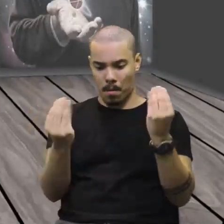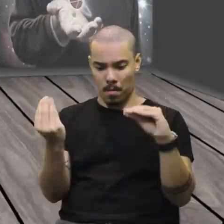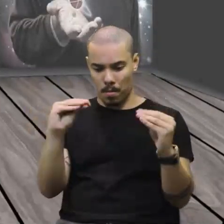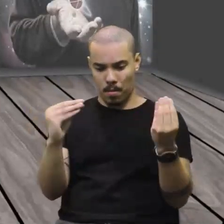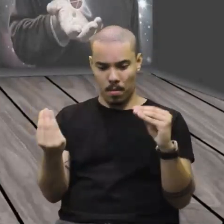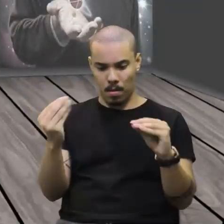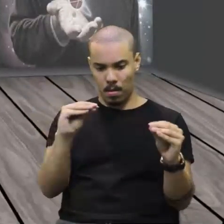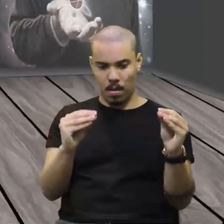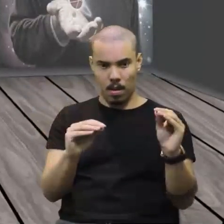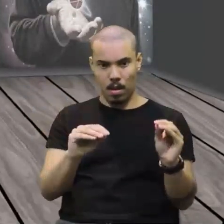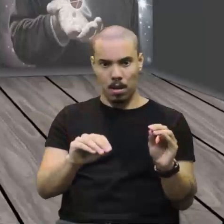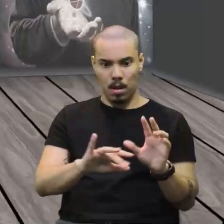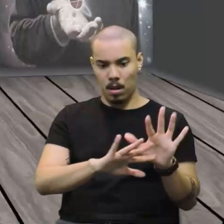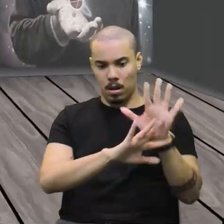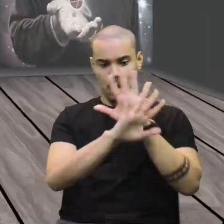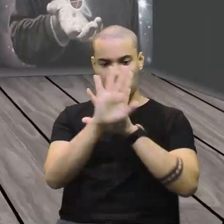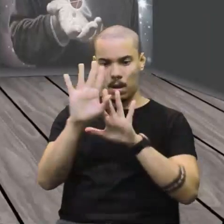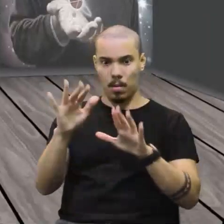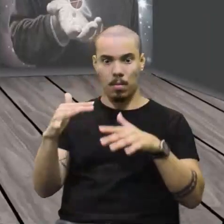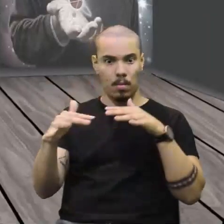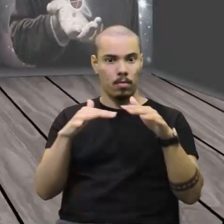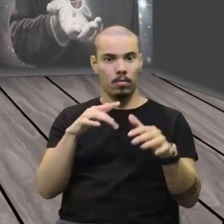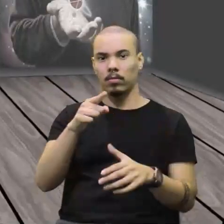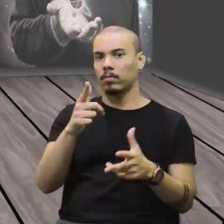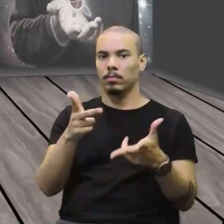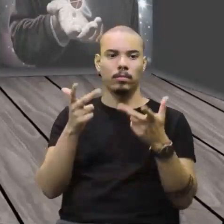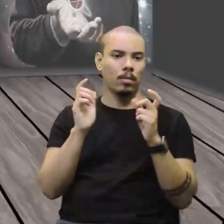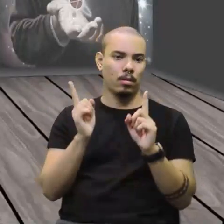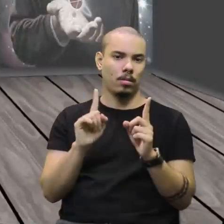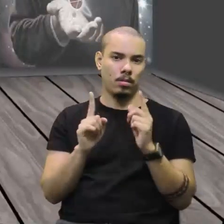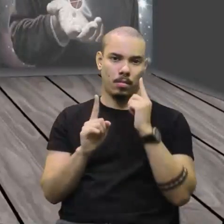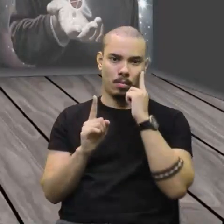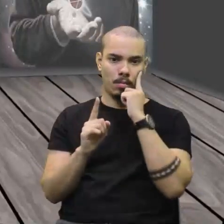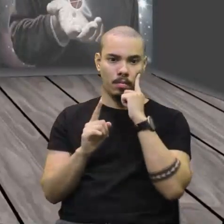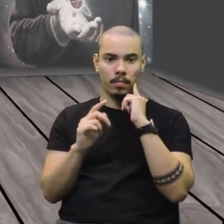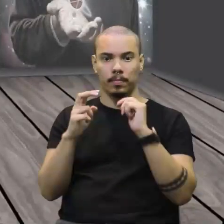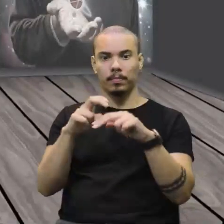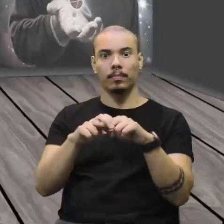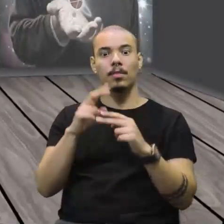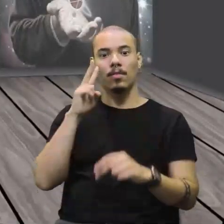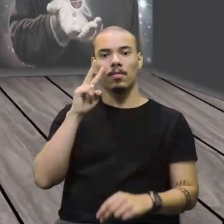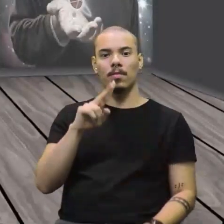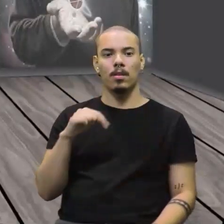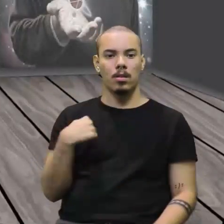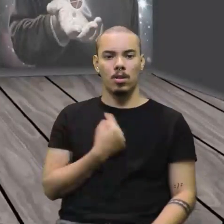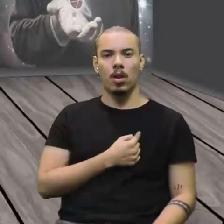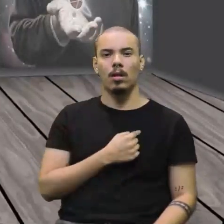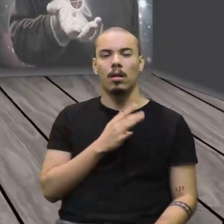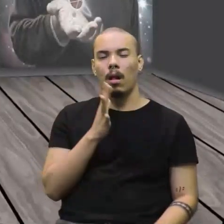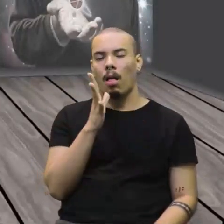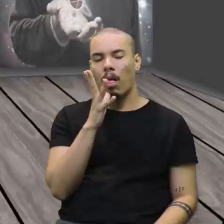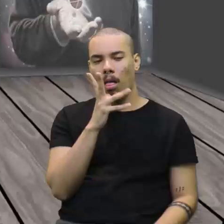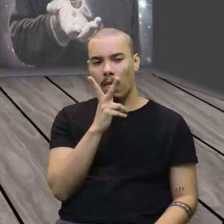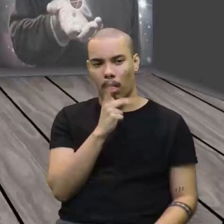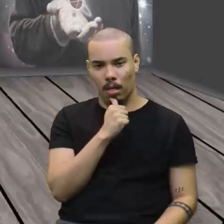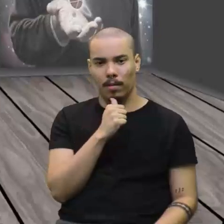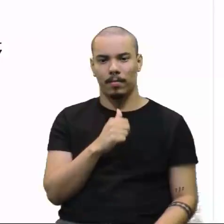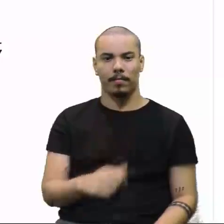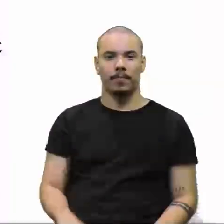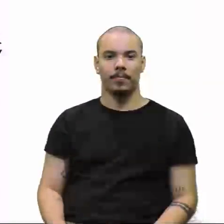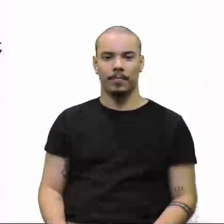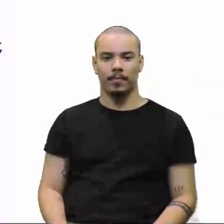em movimento. E você não percebe que está passando. Então, para você ver o tanto que nós somos devagar, né? Então, vamos lá,